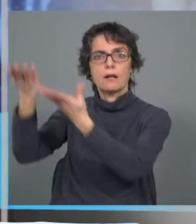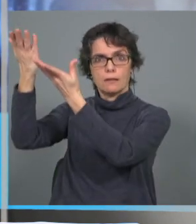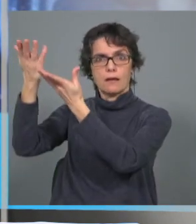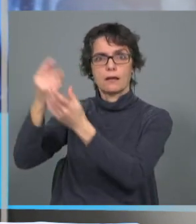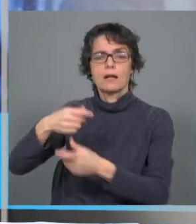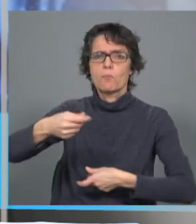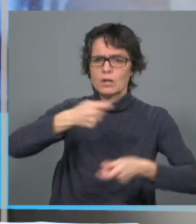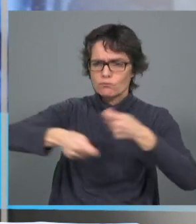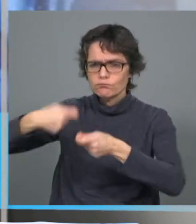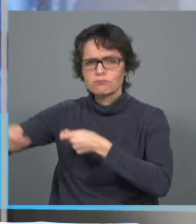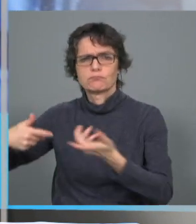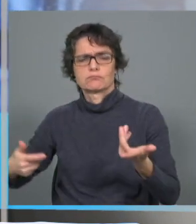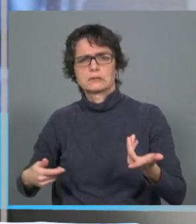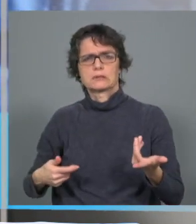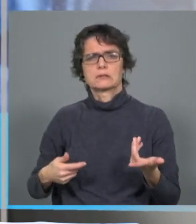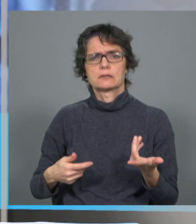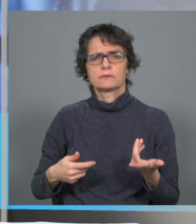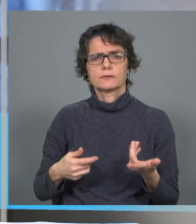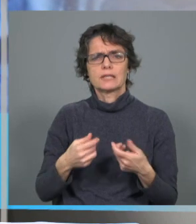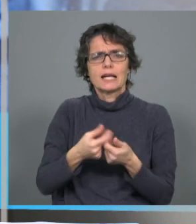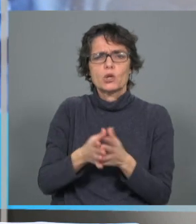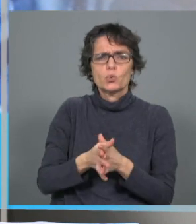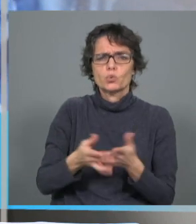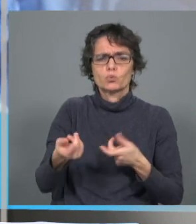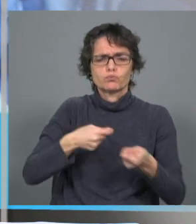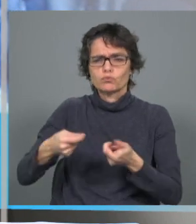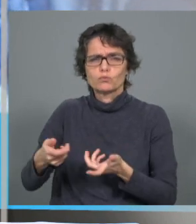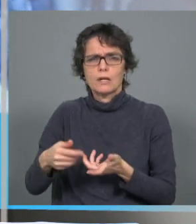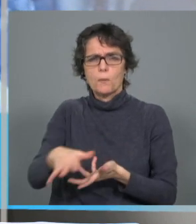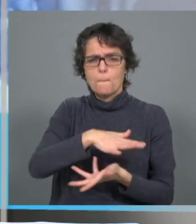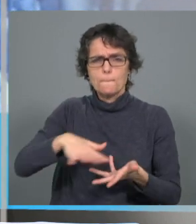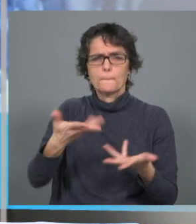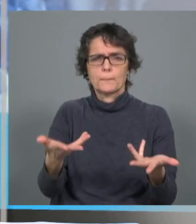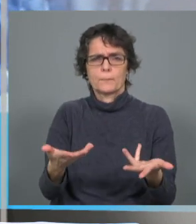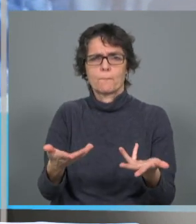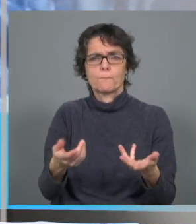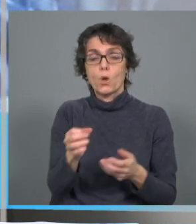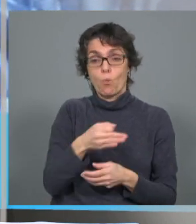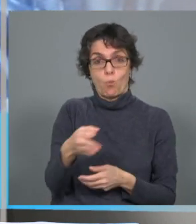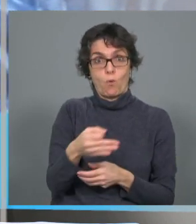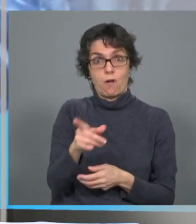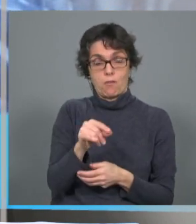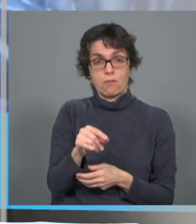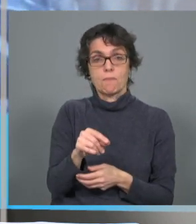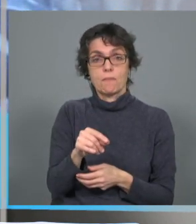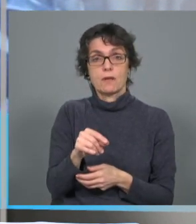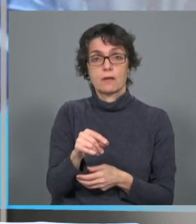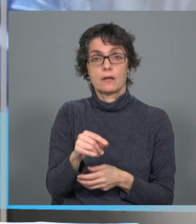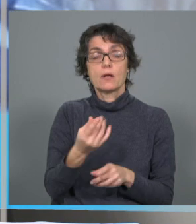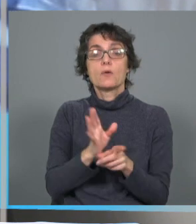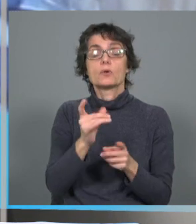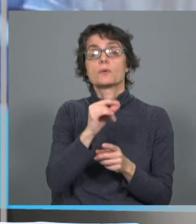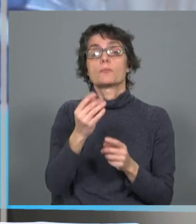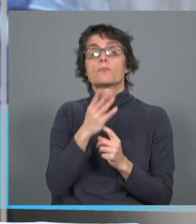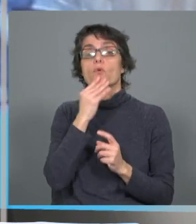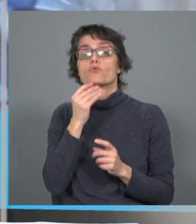houvesse cambistas. Em princípio, a moeda, os judeus não tinham direito de cunhar a sua